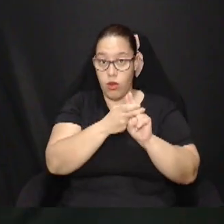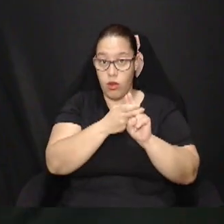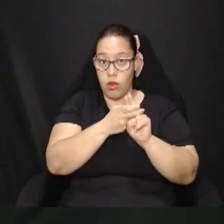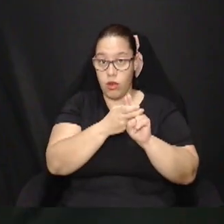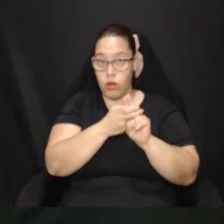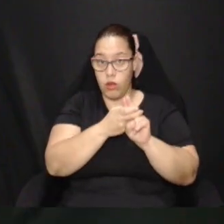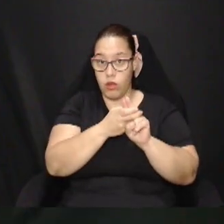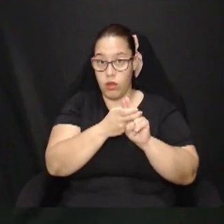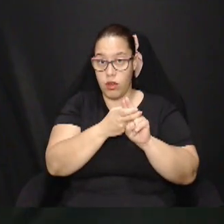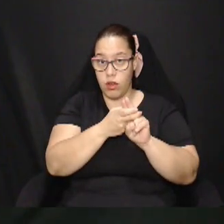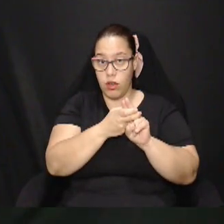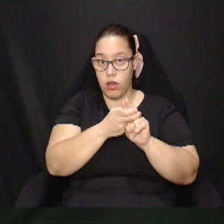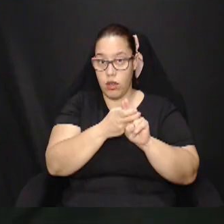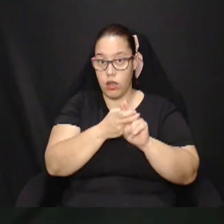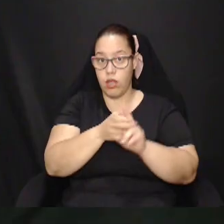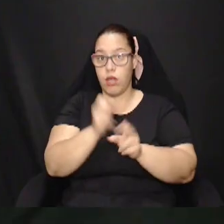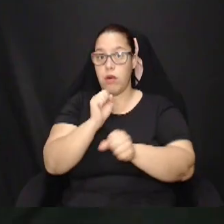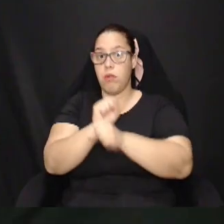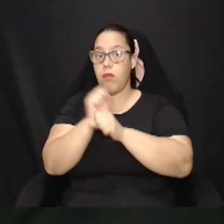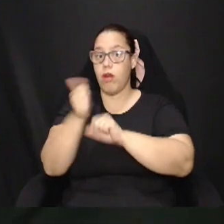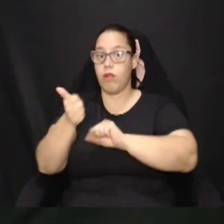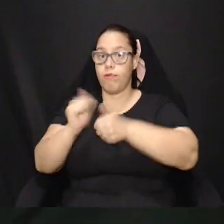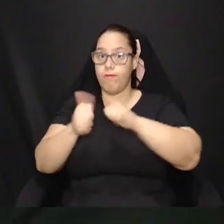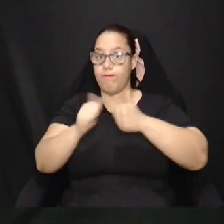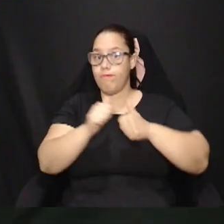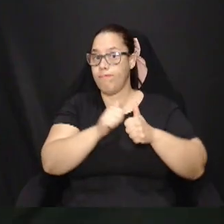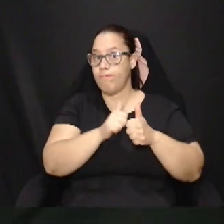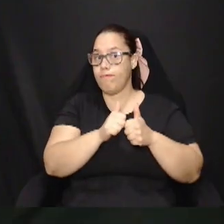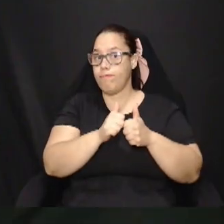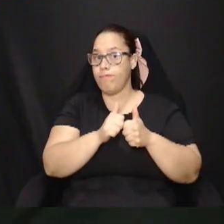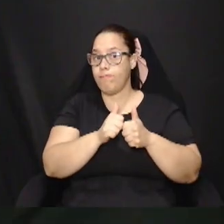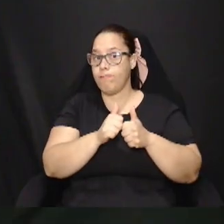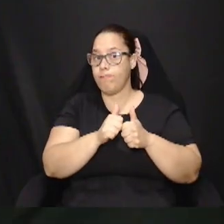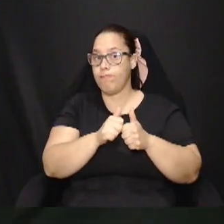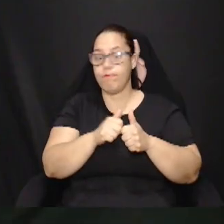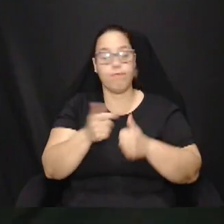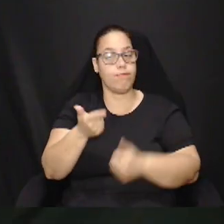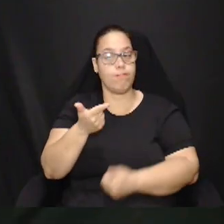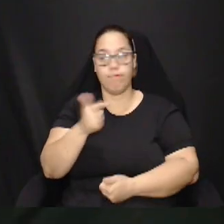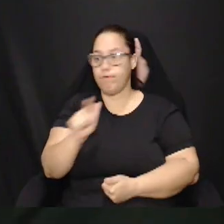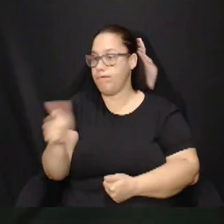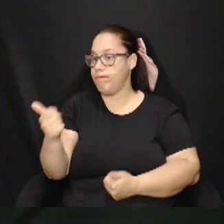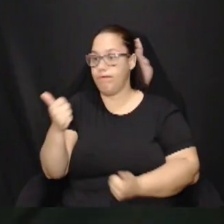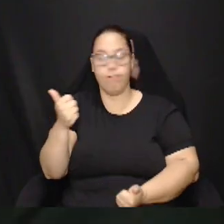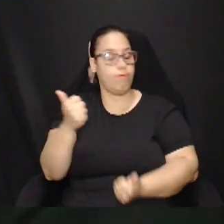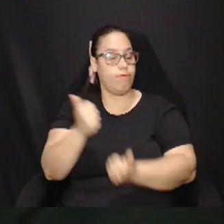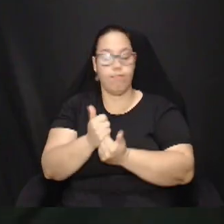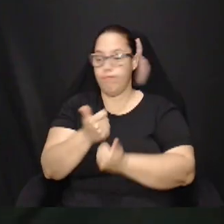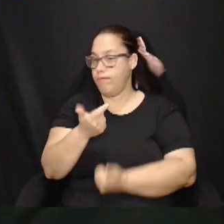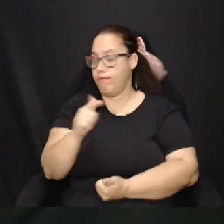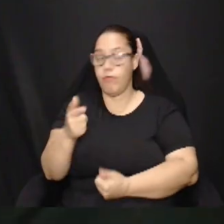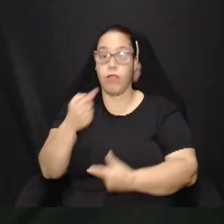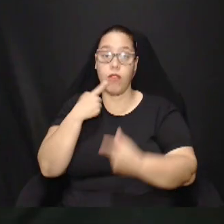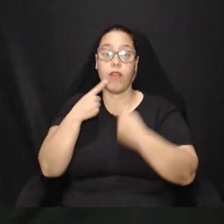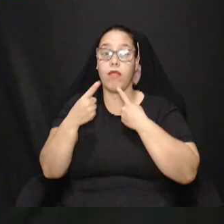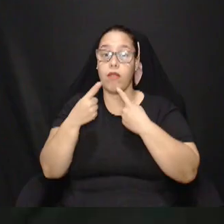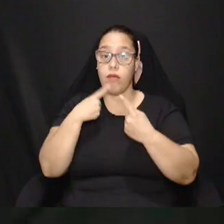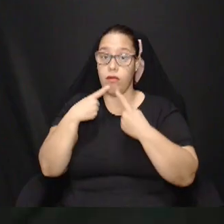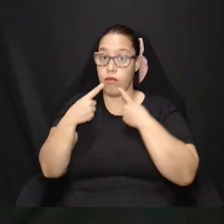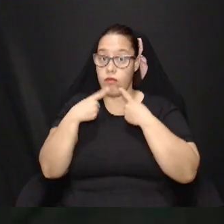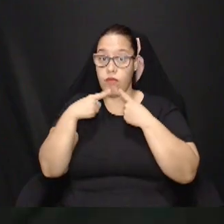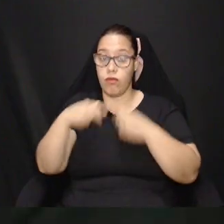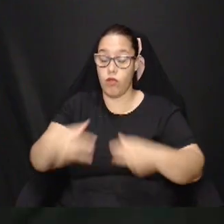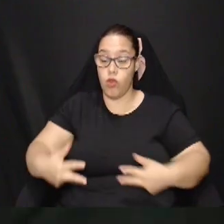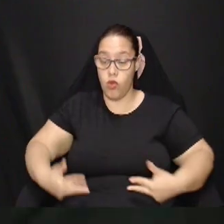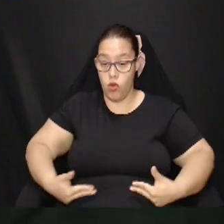gente para analisar que o SUS, ele, de repente, não dá esse amparo e não tem esse diálogo com esse paciente.